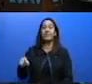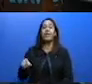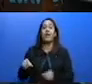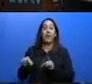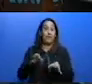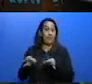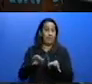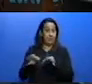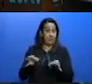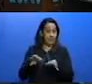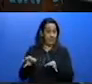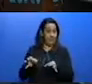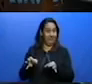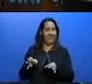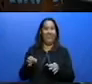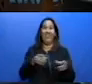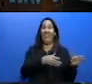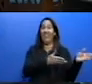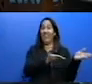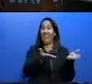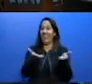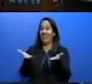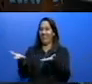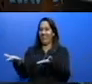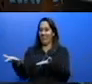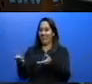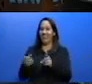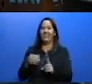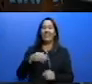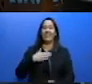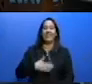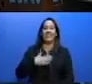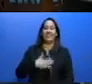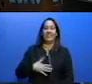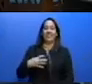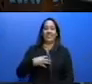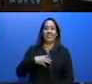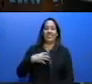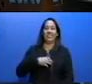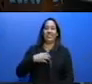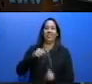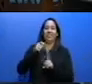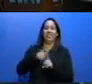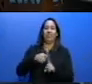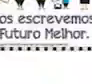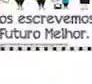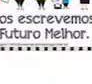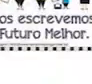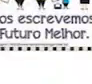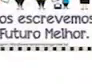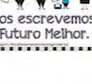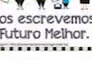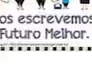E hoje nós estamos no clima de agosto. Então, vamos nos aventurar na aula de hoje.